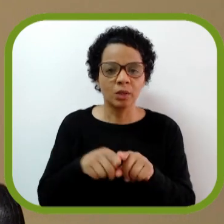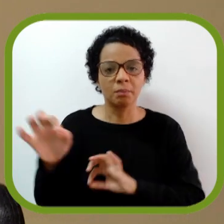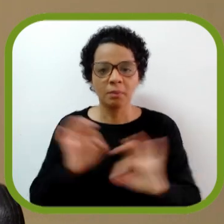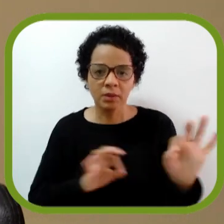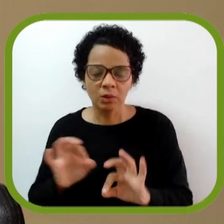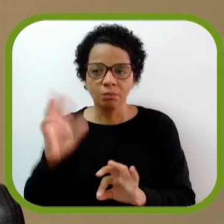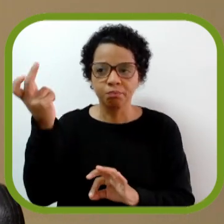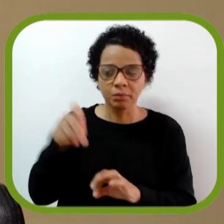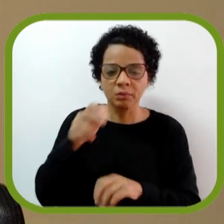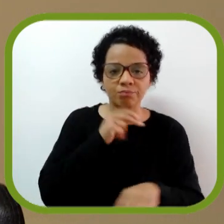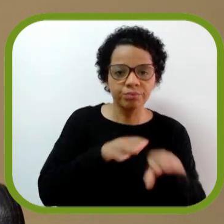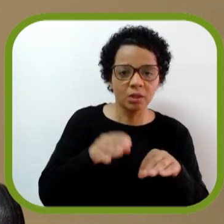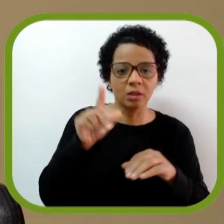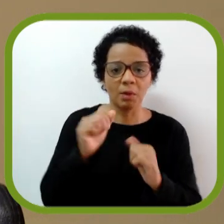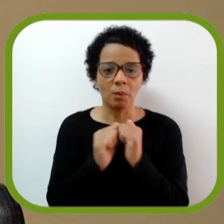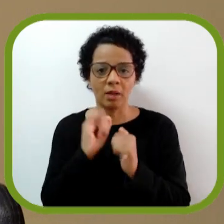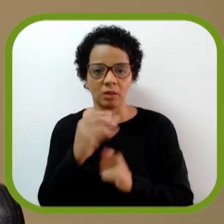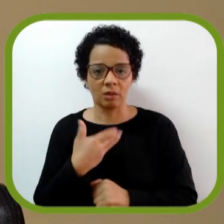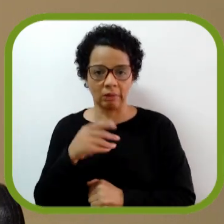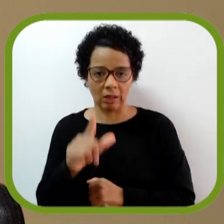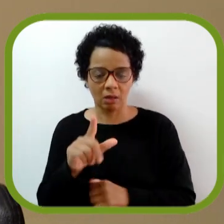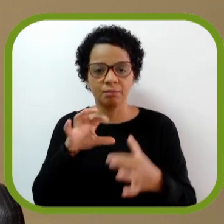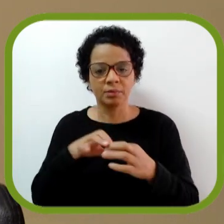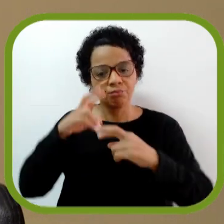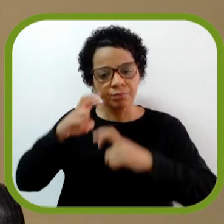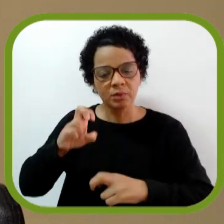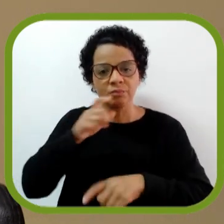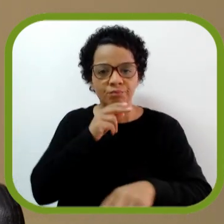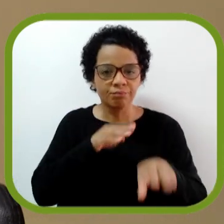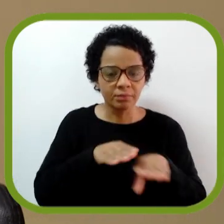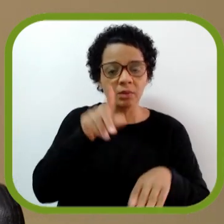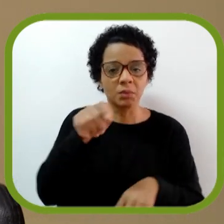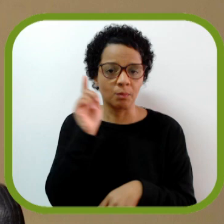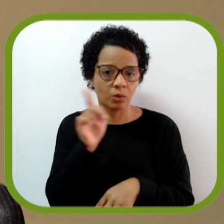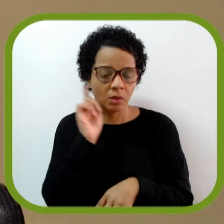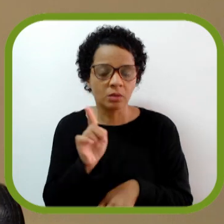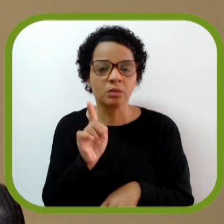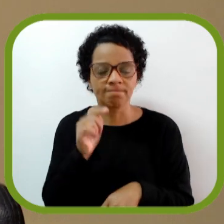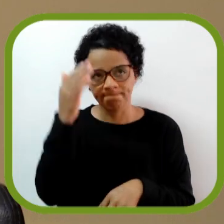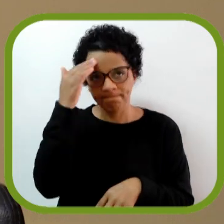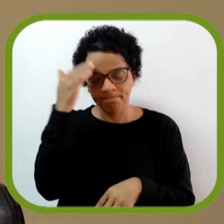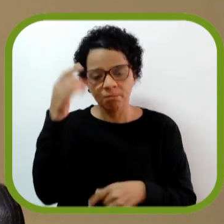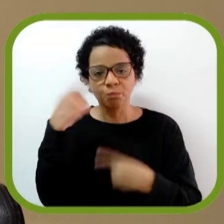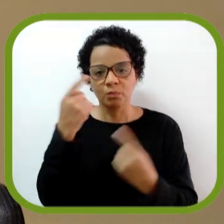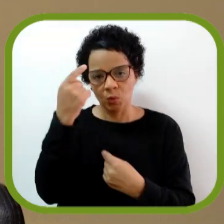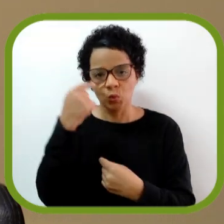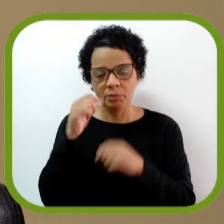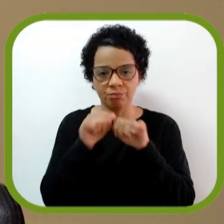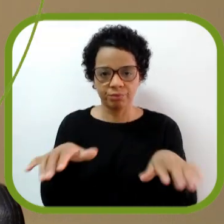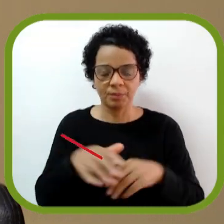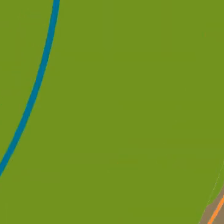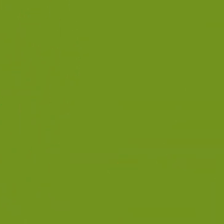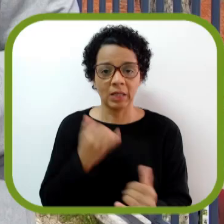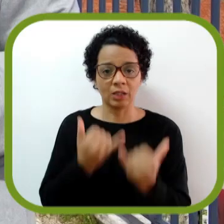sobre a política de preparação para eventos sísmicos, o papel do IDL na investigação sísmica e a importância da consciencialização